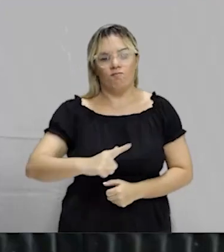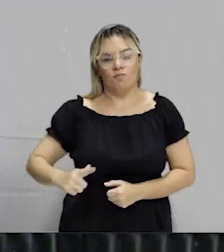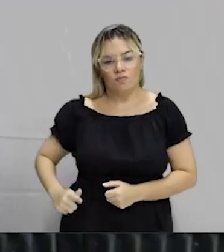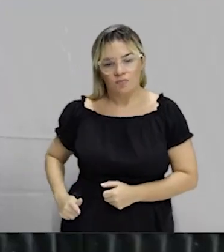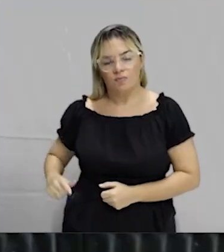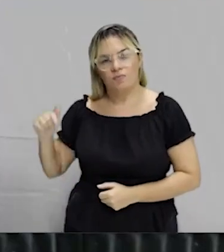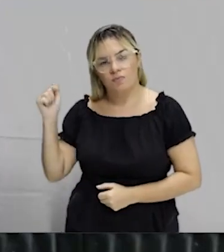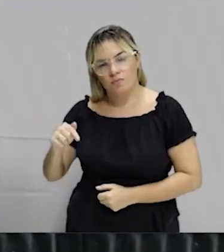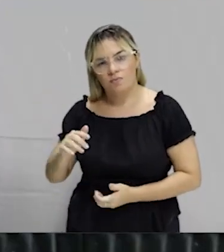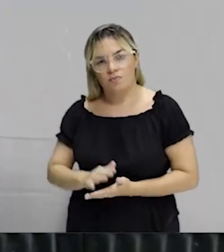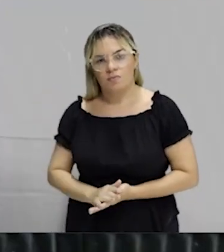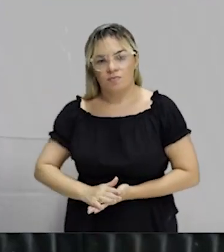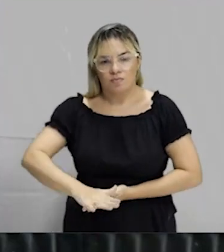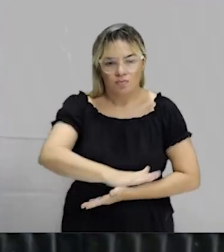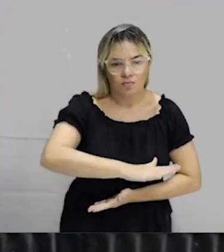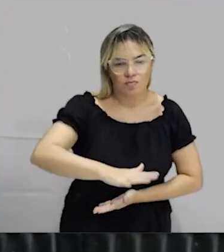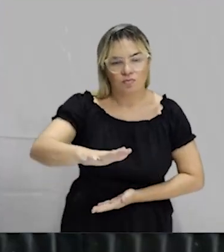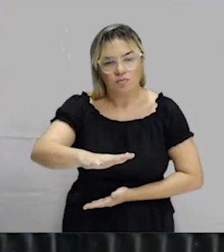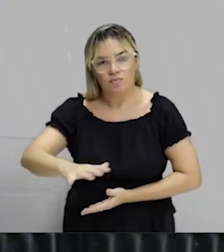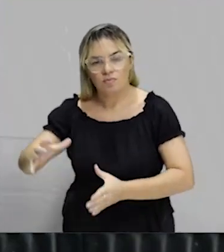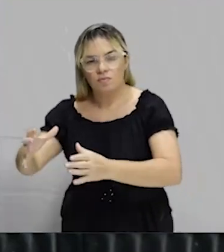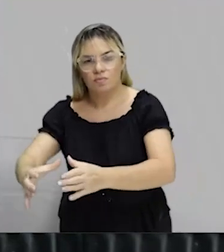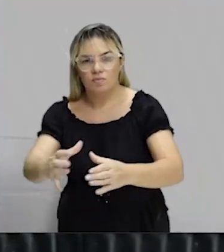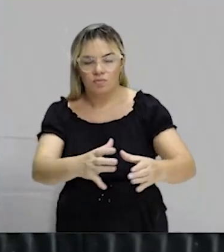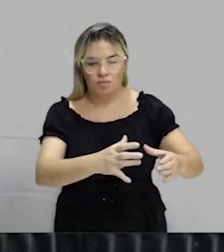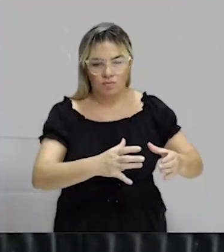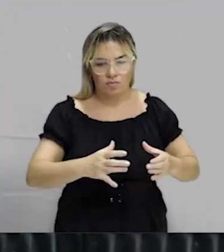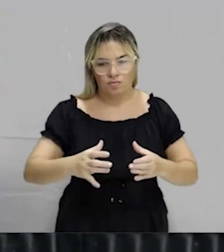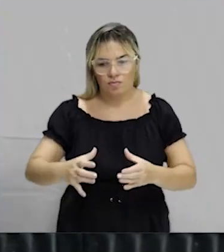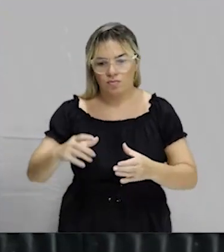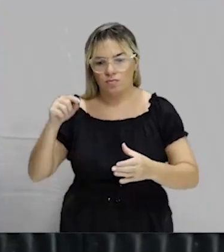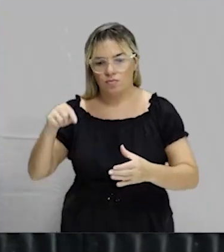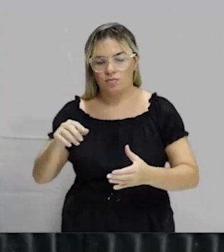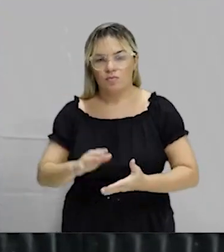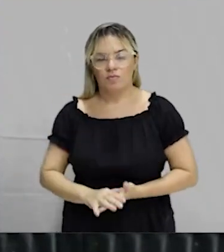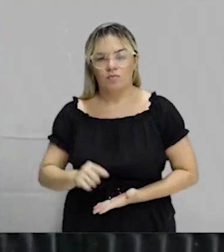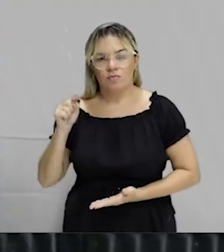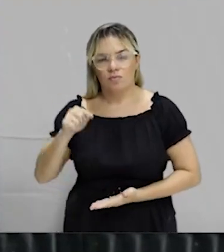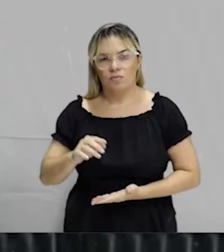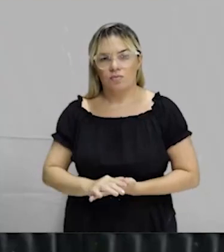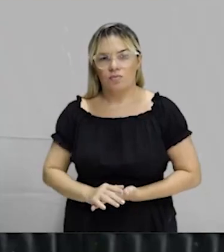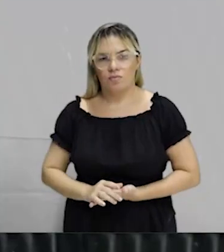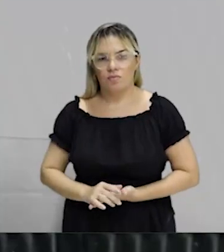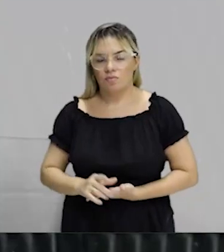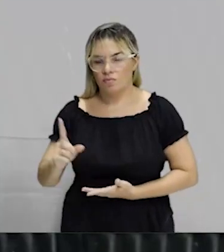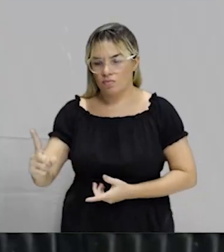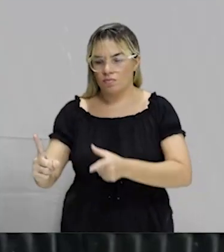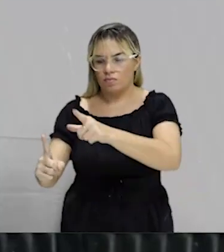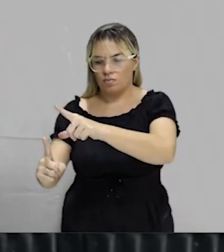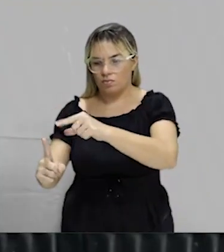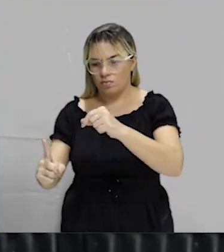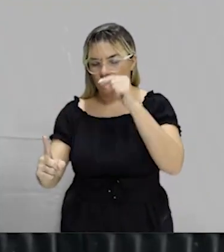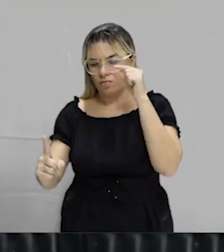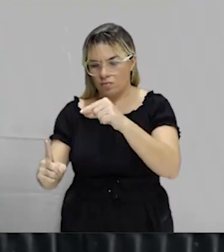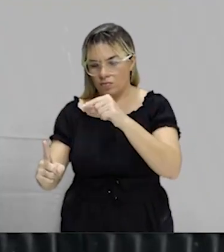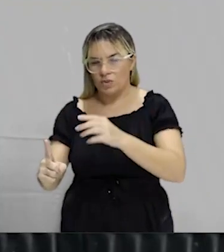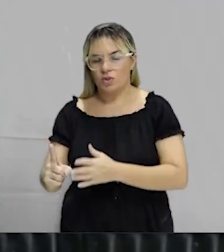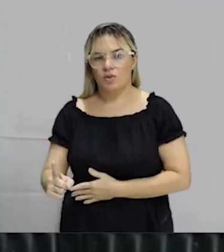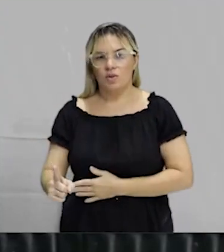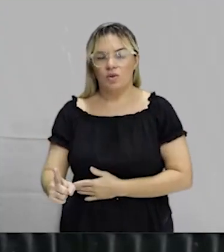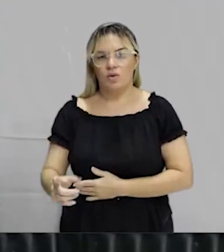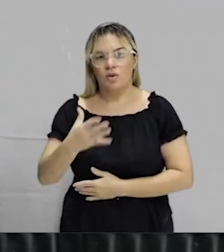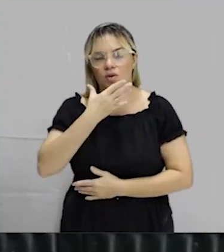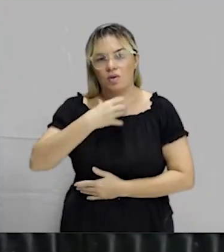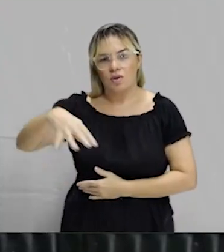satrapas, dentro dessas províncias, dessas satrápias, eles vão ser indicados diretamente